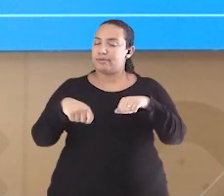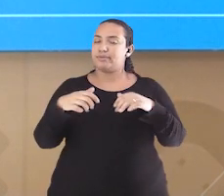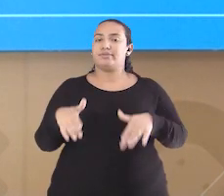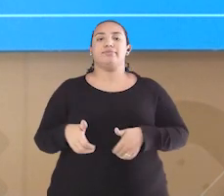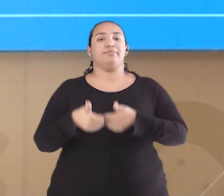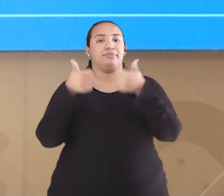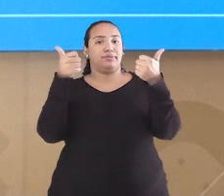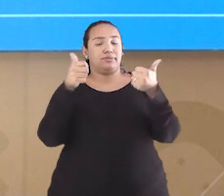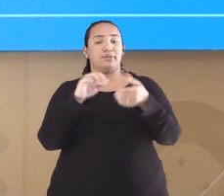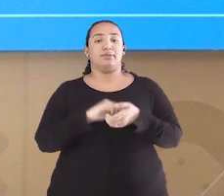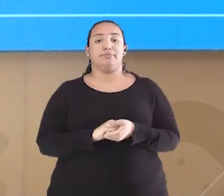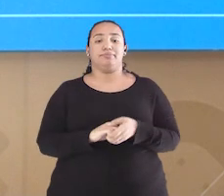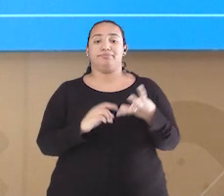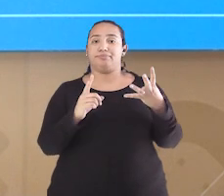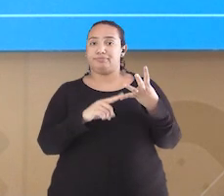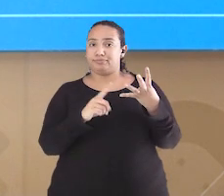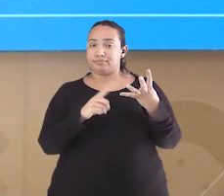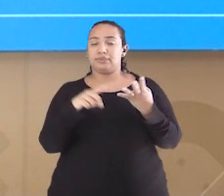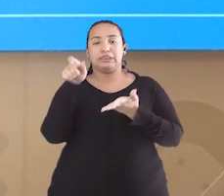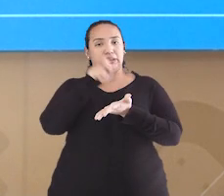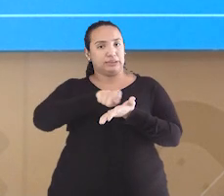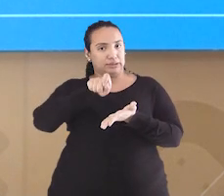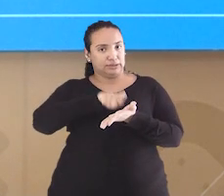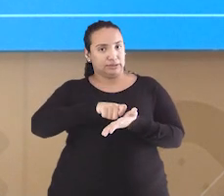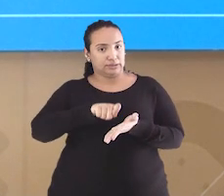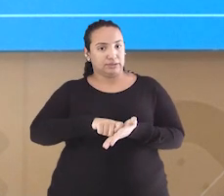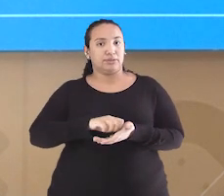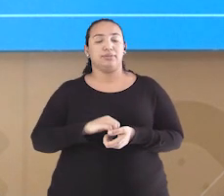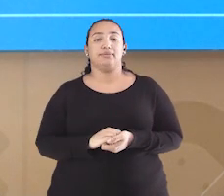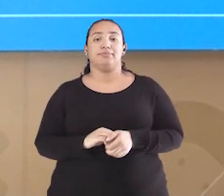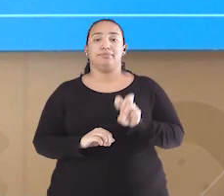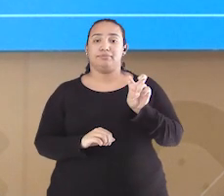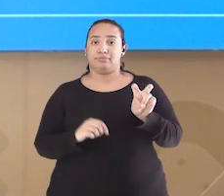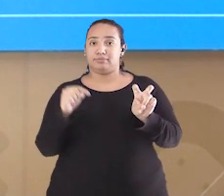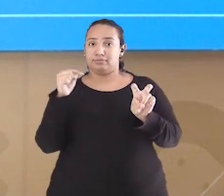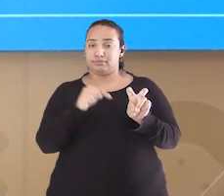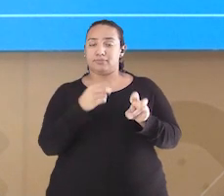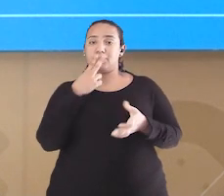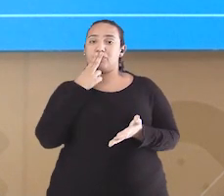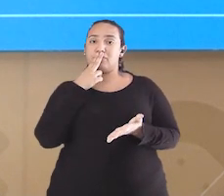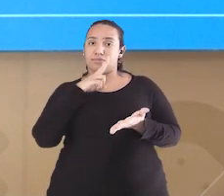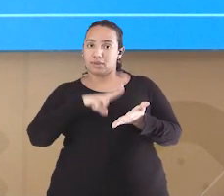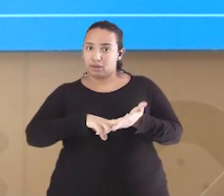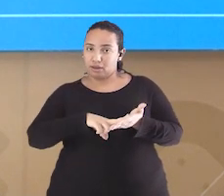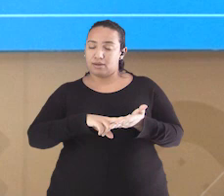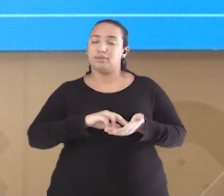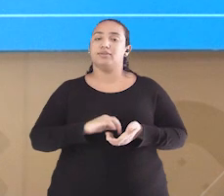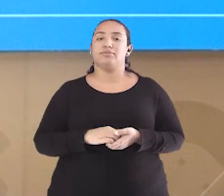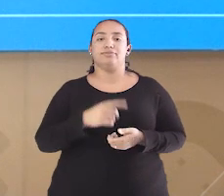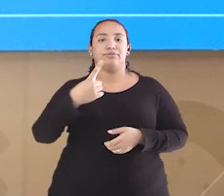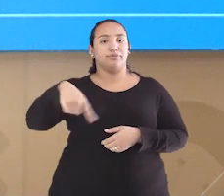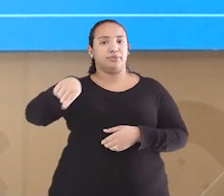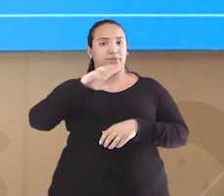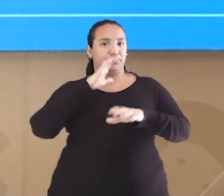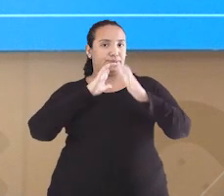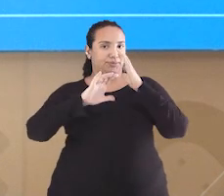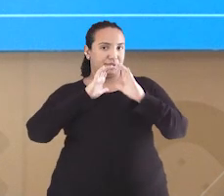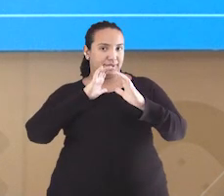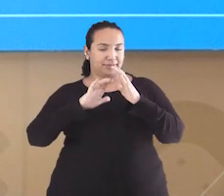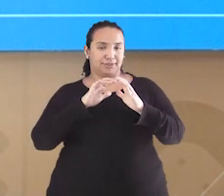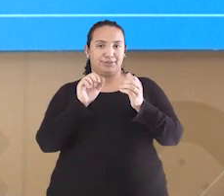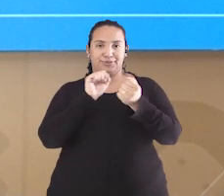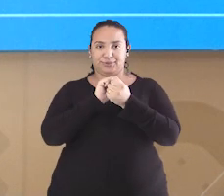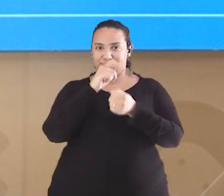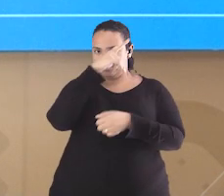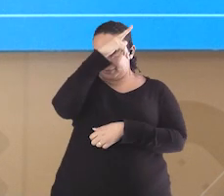O código continua sendo a escrita. O canal é a carta escrita, é o jeito que vocês estão se